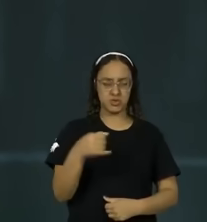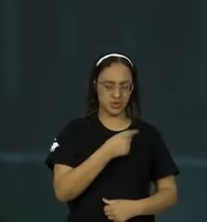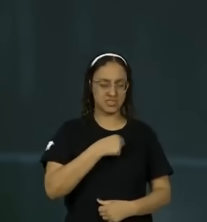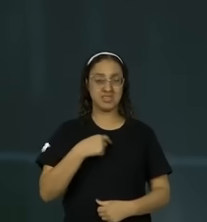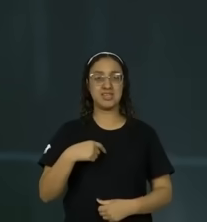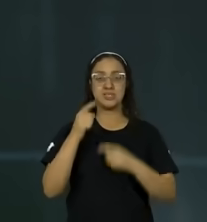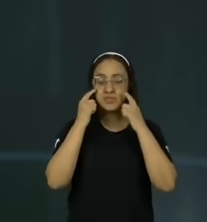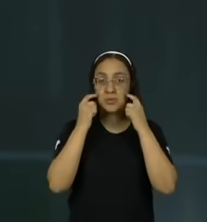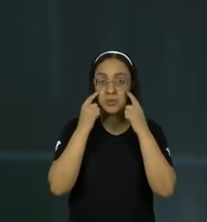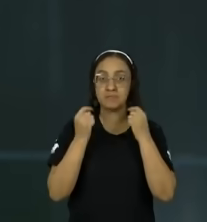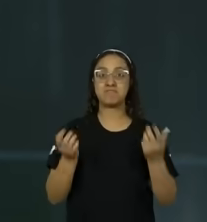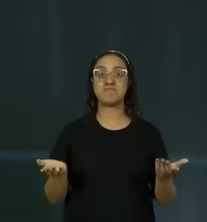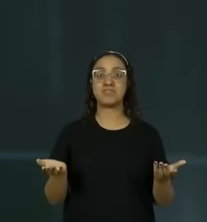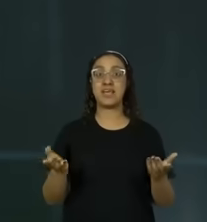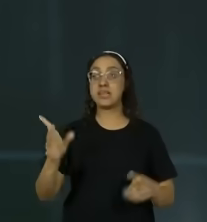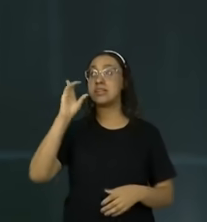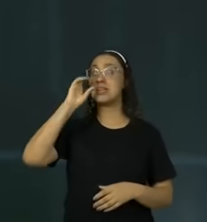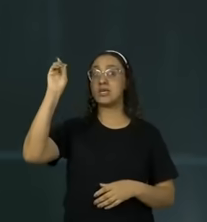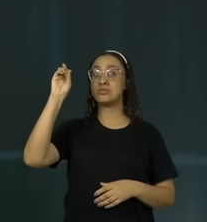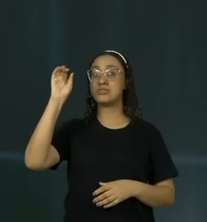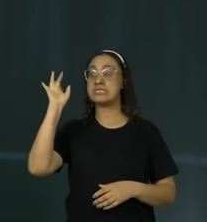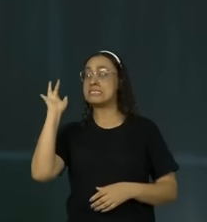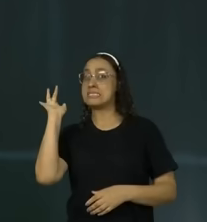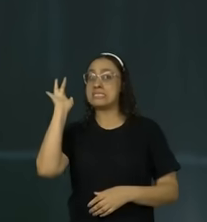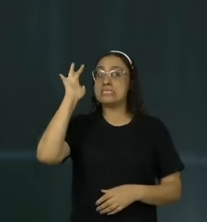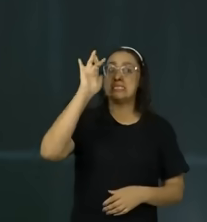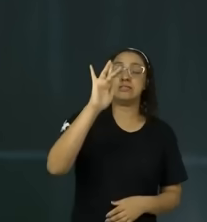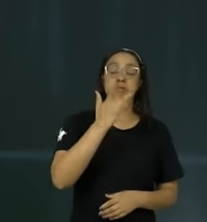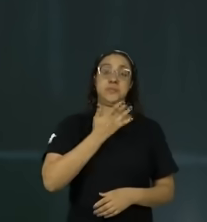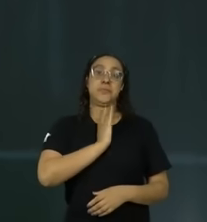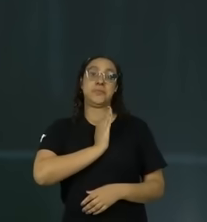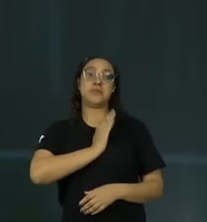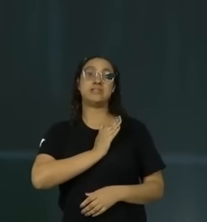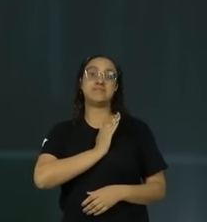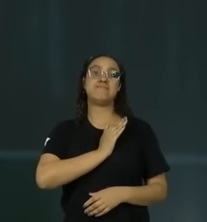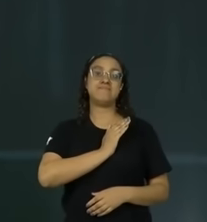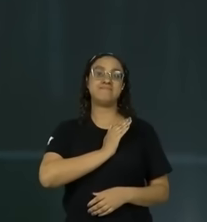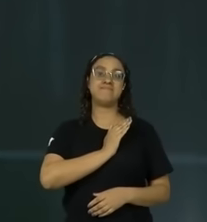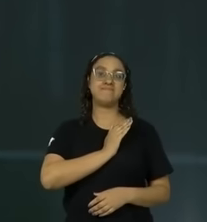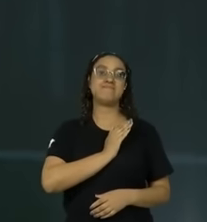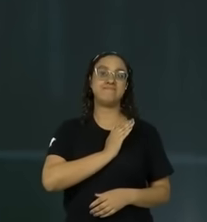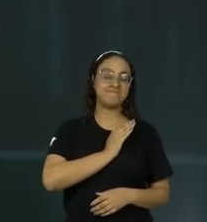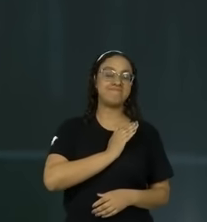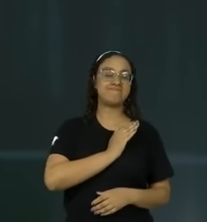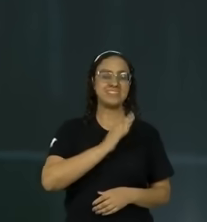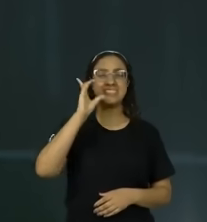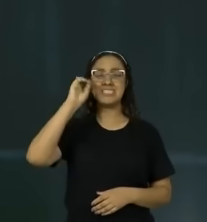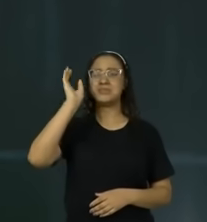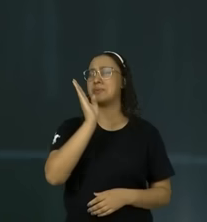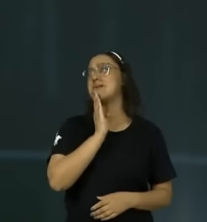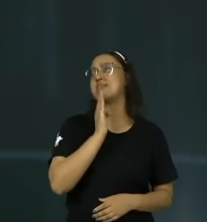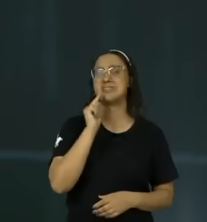Deus vai trazer uma revolução no seu interior. Deus vai compensar tudo o que você passou ao longo dessa história. Deus